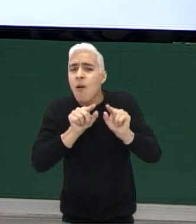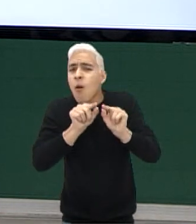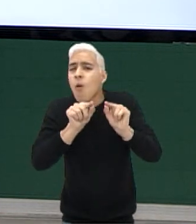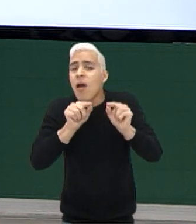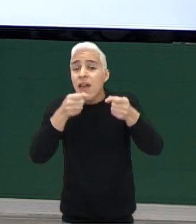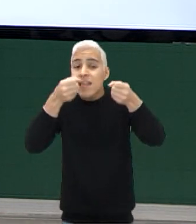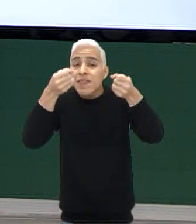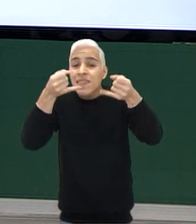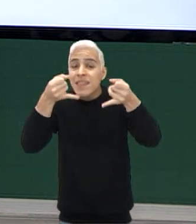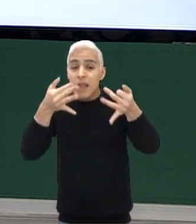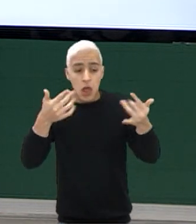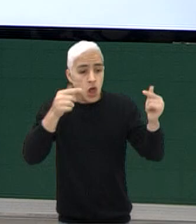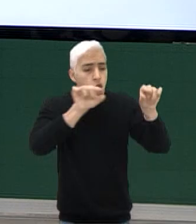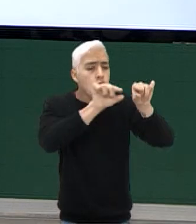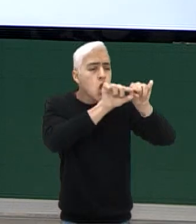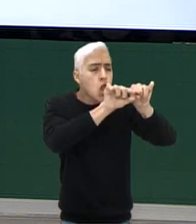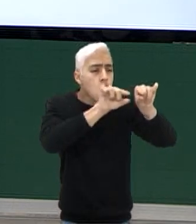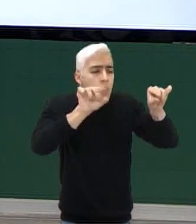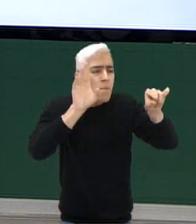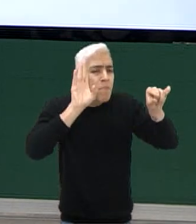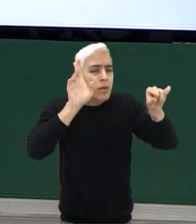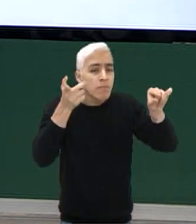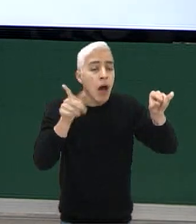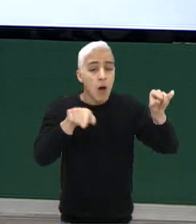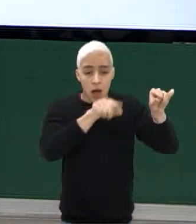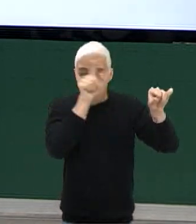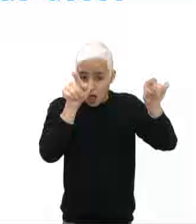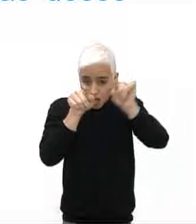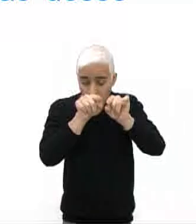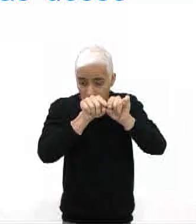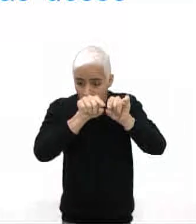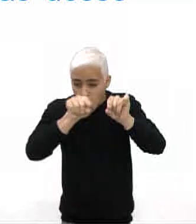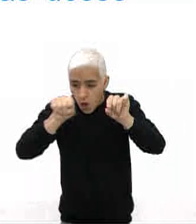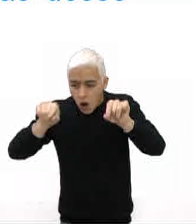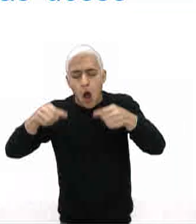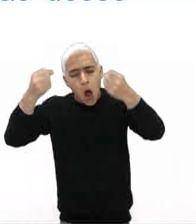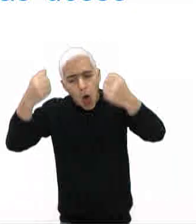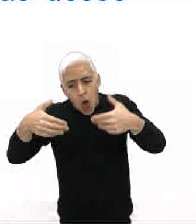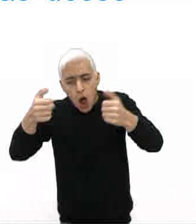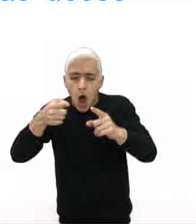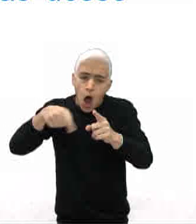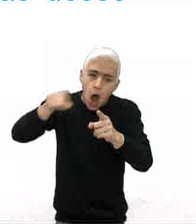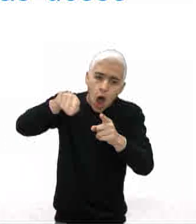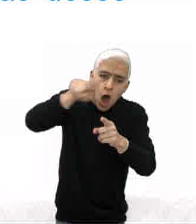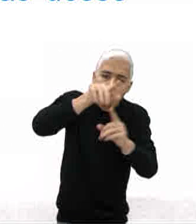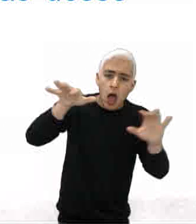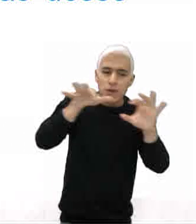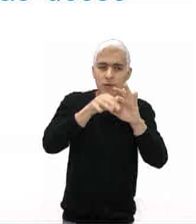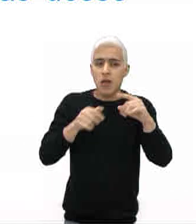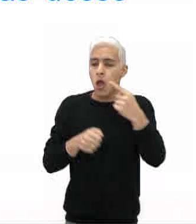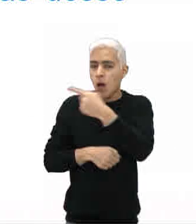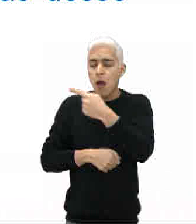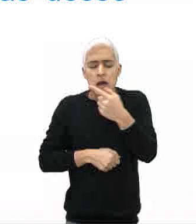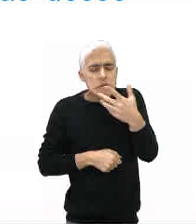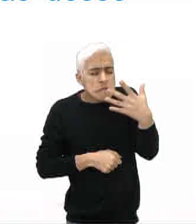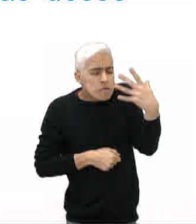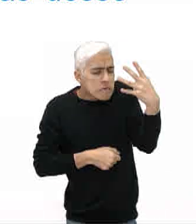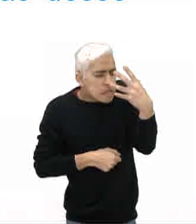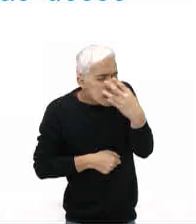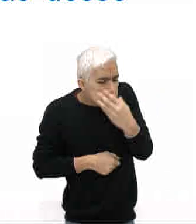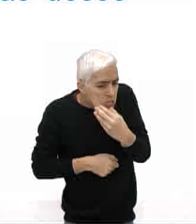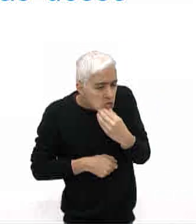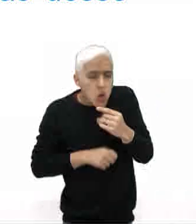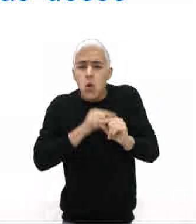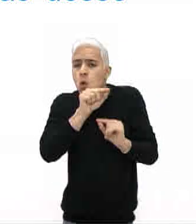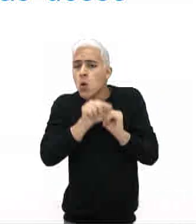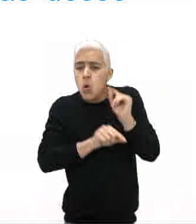explicação da oração principal. Vamos aqui, ó. Então, com muita beleza e consistência, é esperado